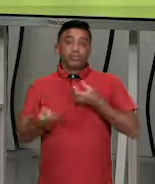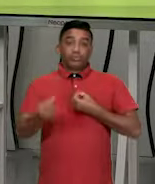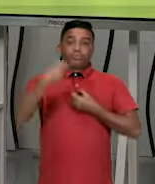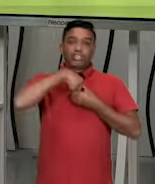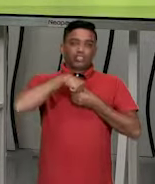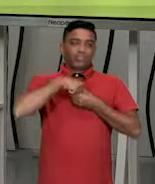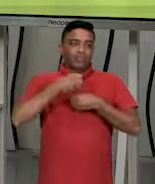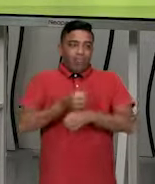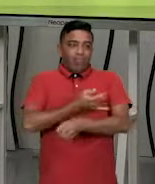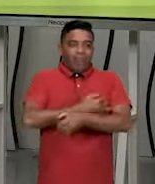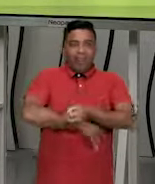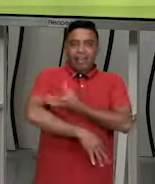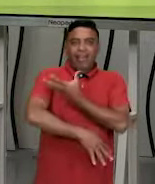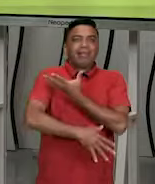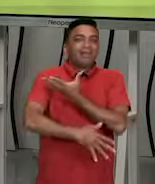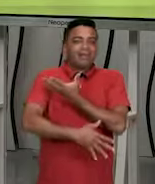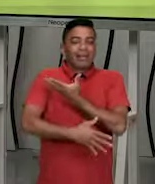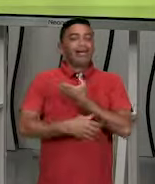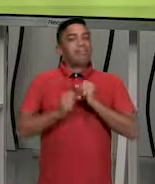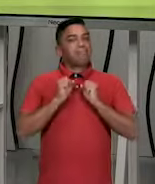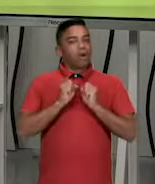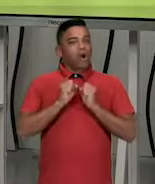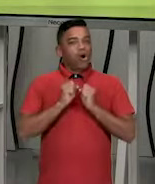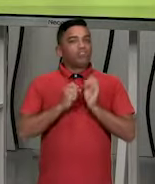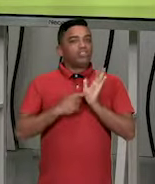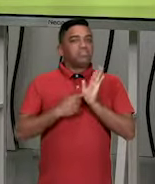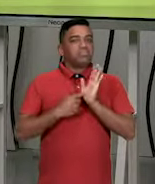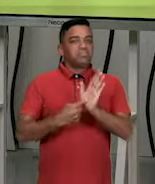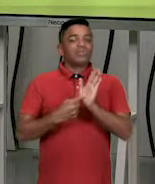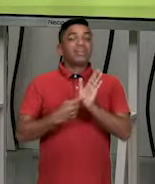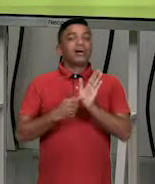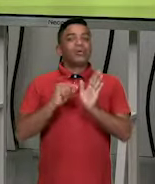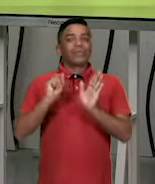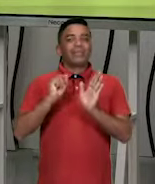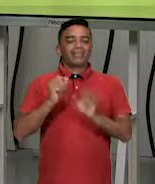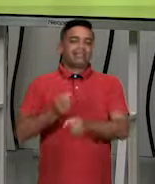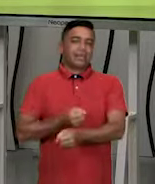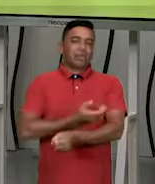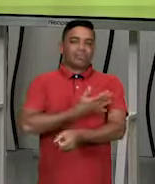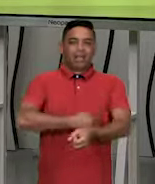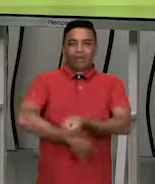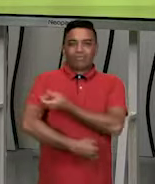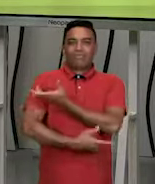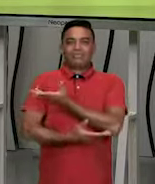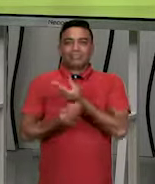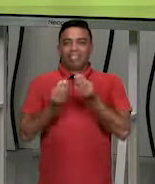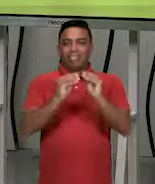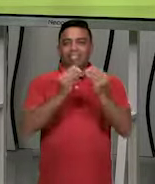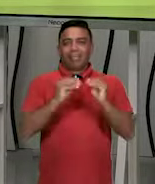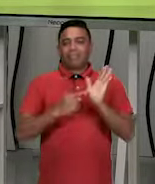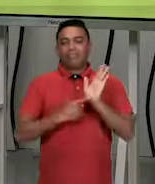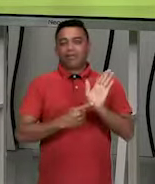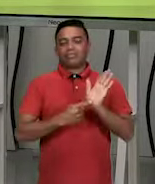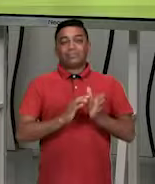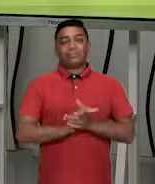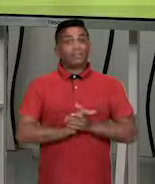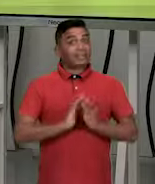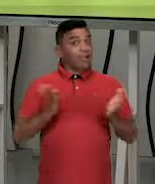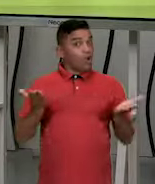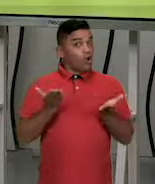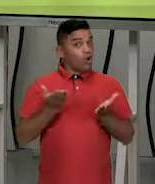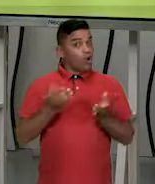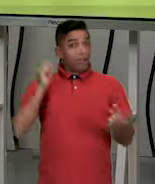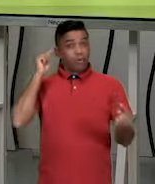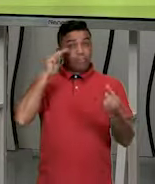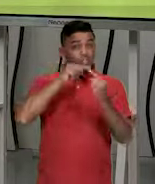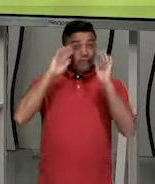eu permito trazer à tona as minhas emoções. Agora, quando eu estou tratando de algo